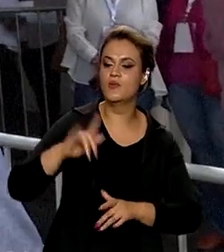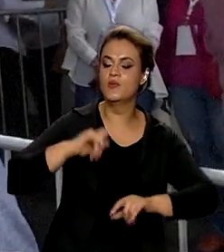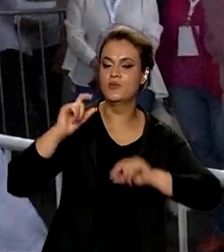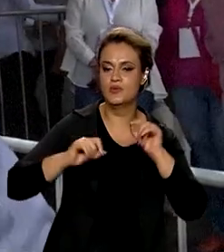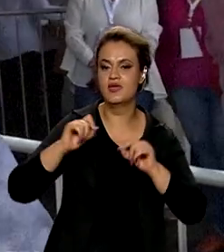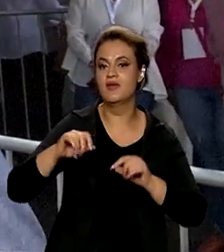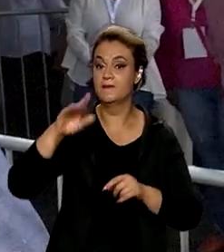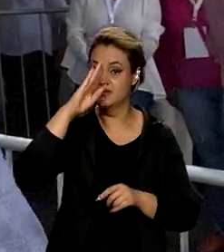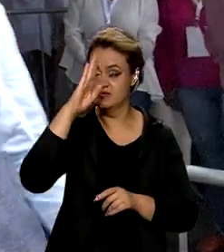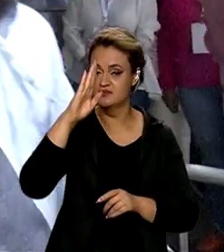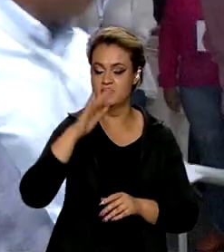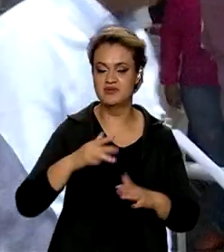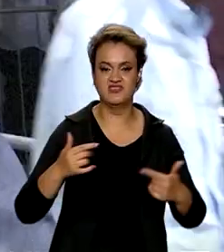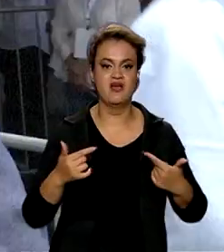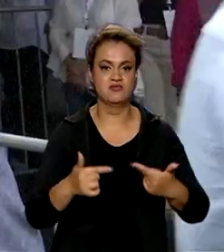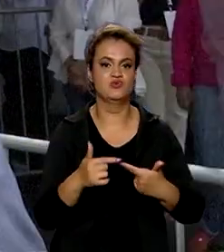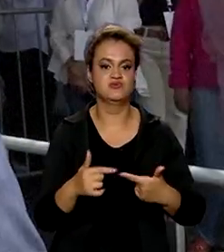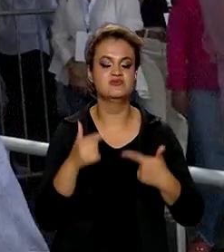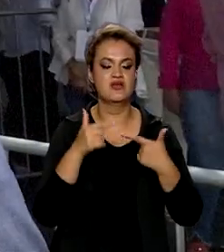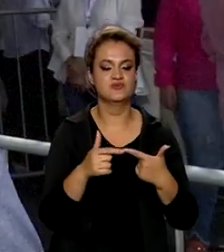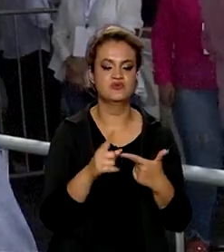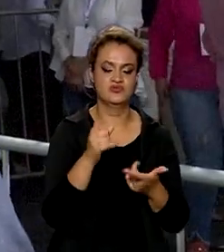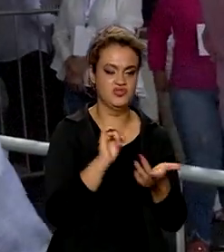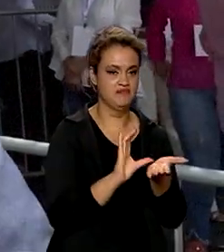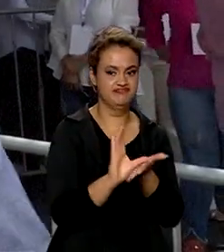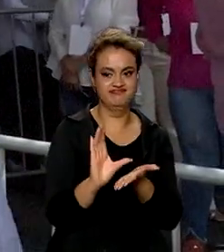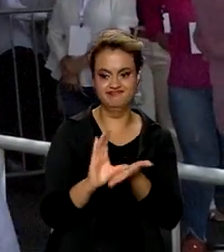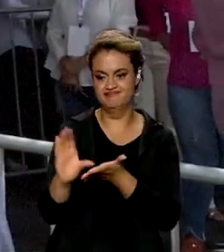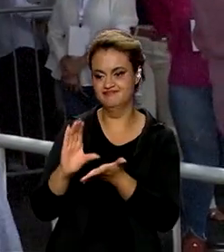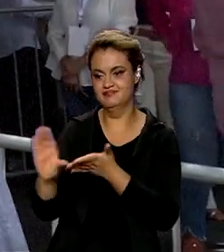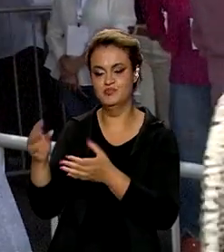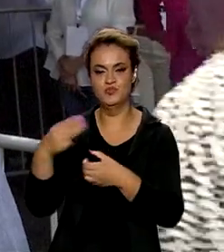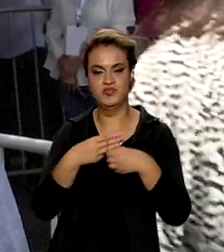nas ações que levam recursos para os municípios e faz com que as pessoas vivam melhor.